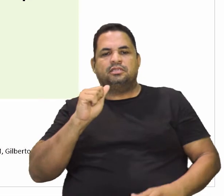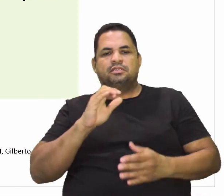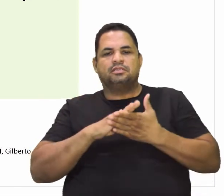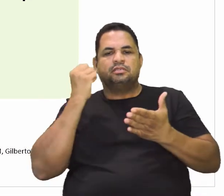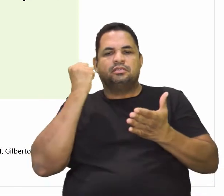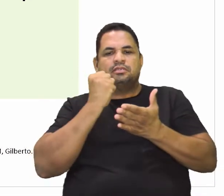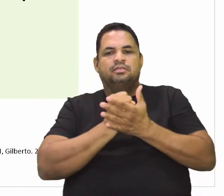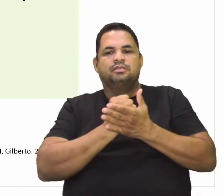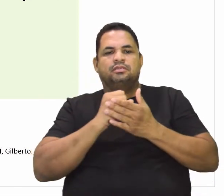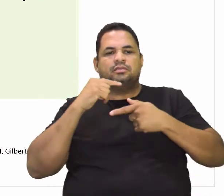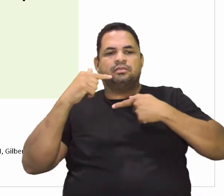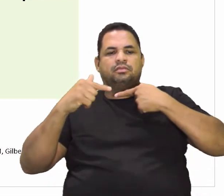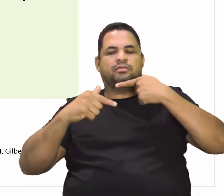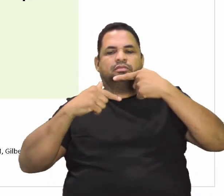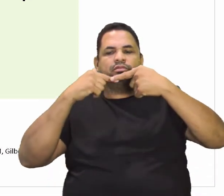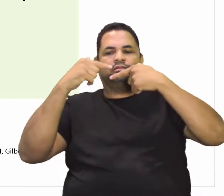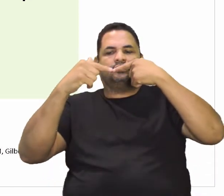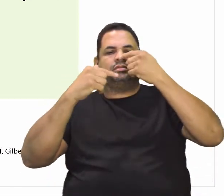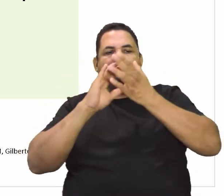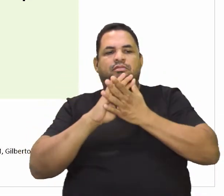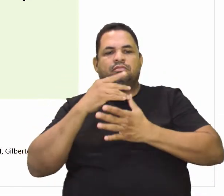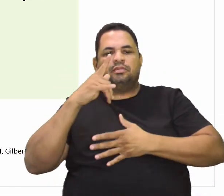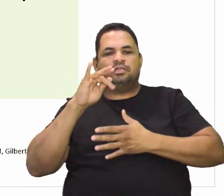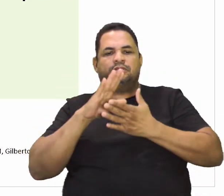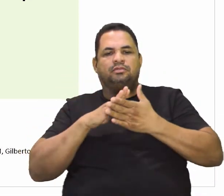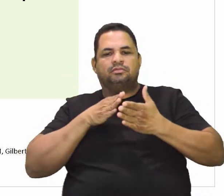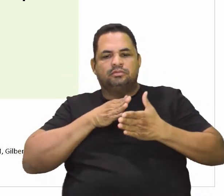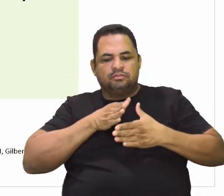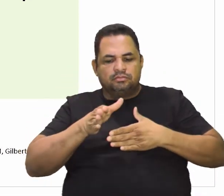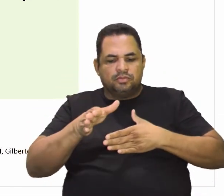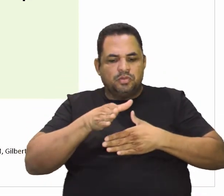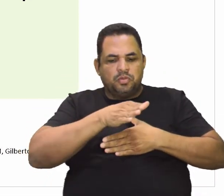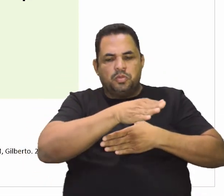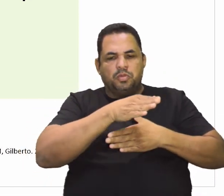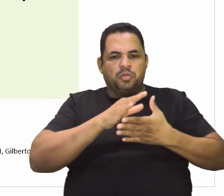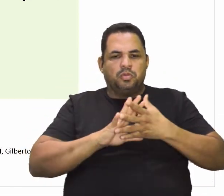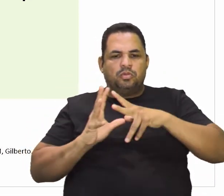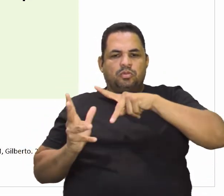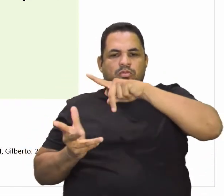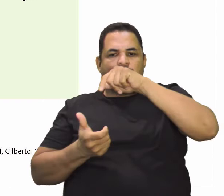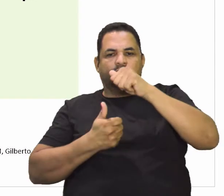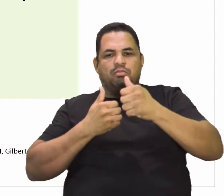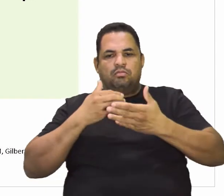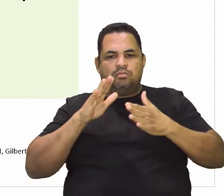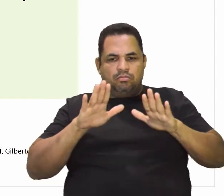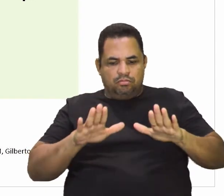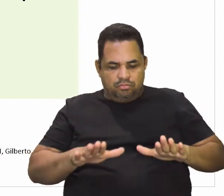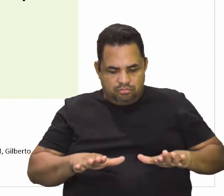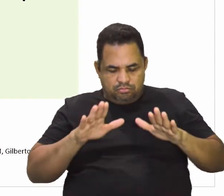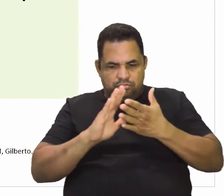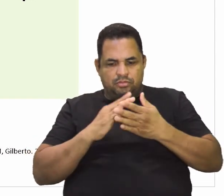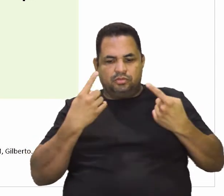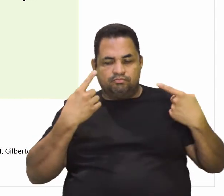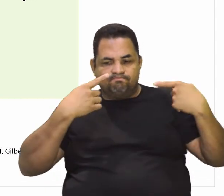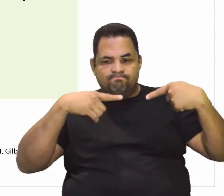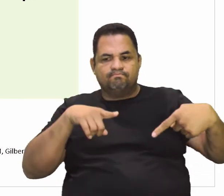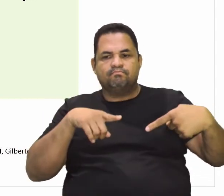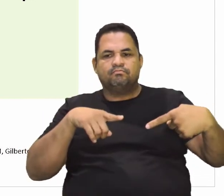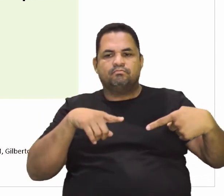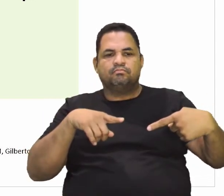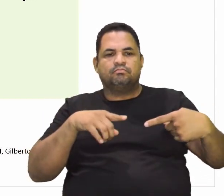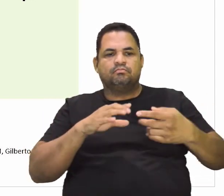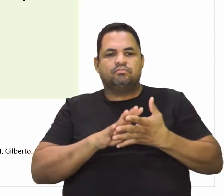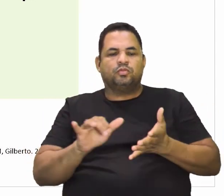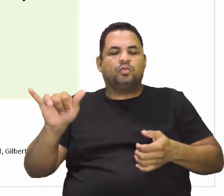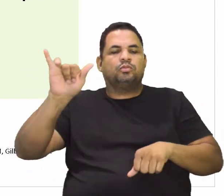marcada pela ascensão dos persas rumo ao mundo islâmico. Os persas vão contra-atacar. A sede